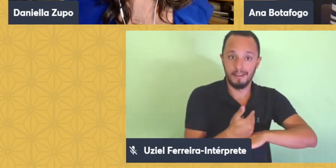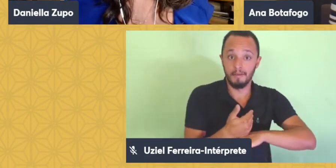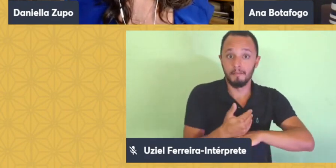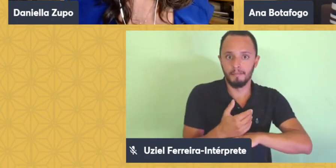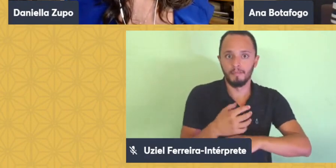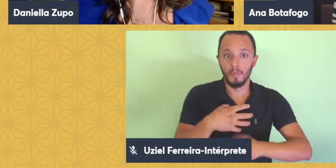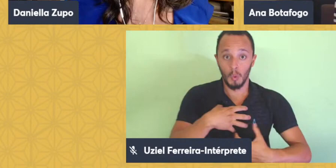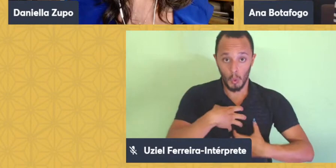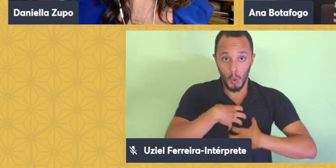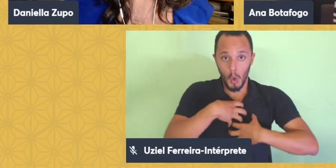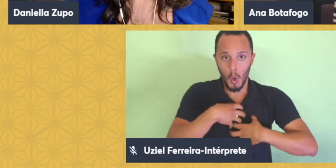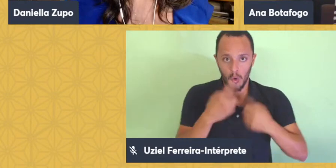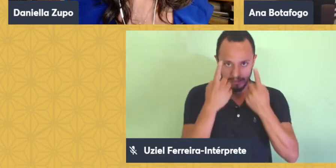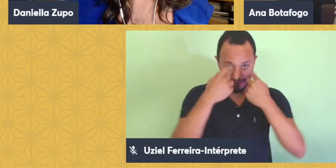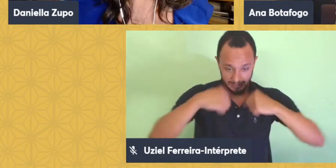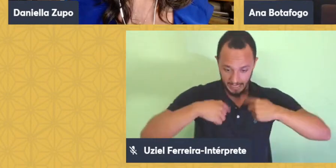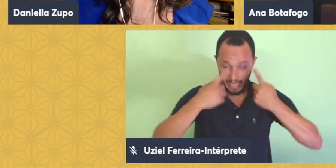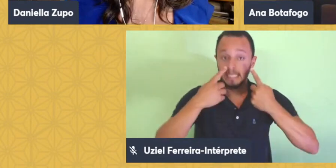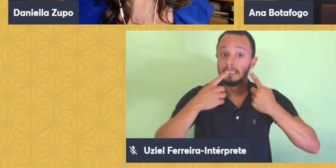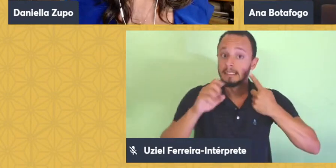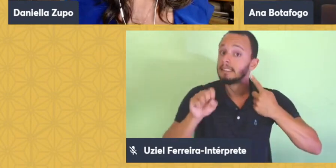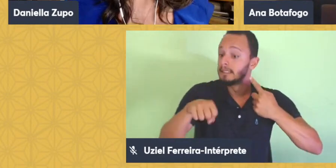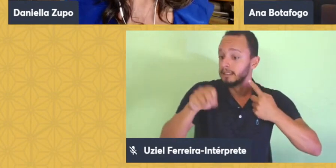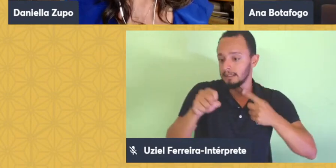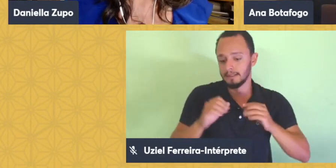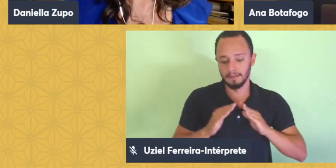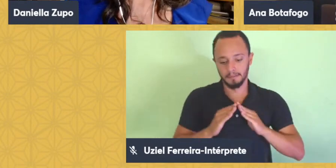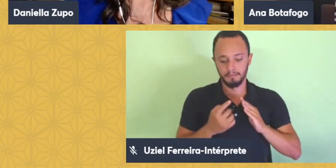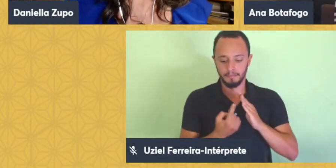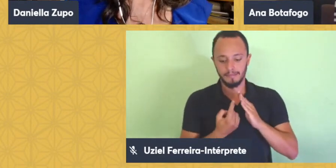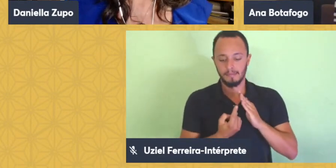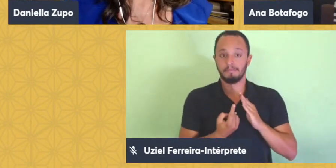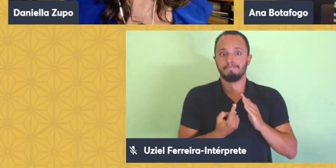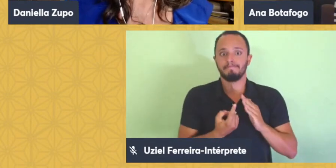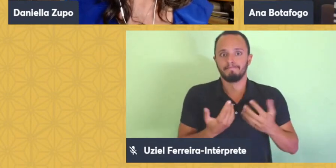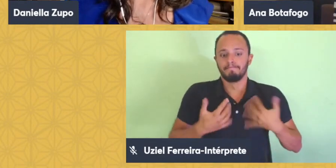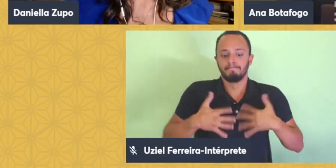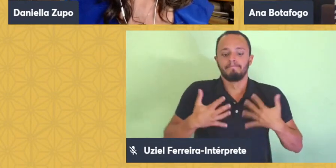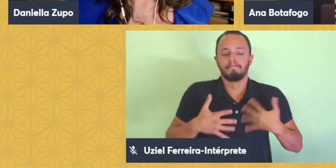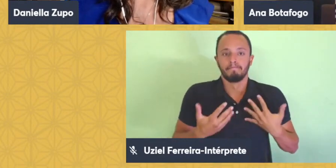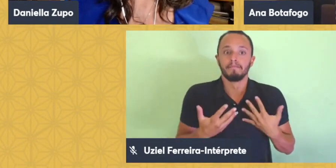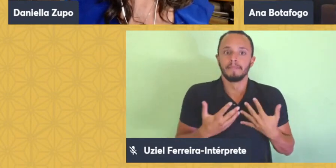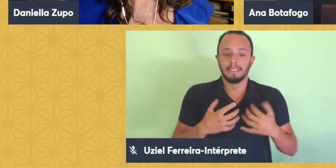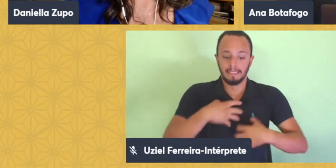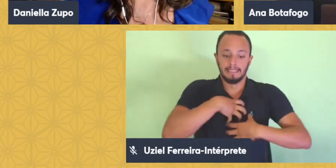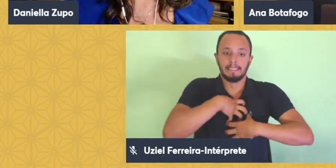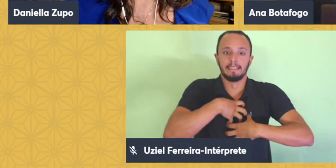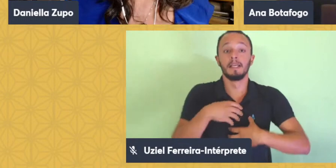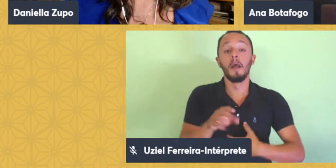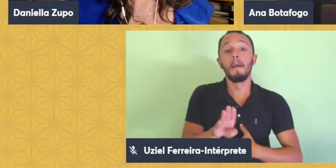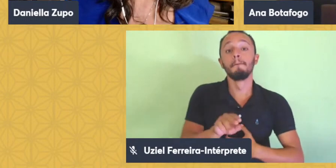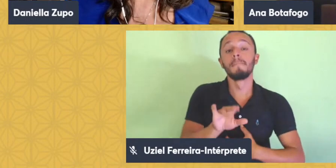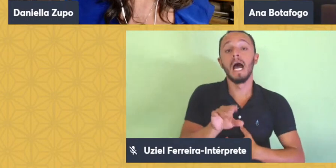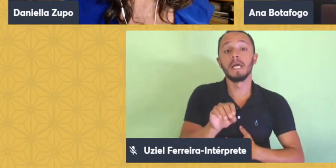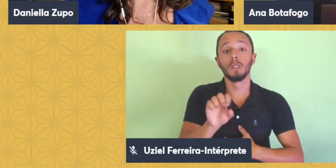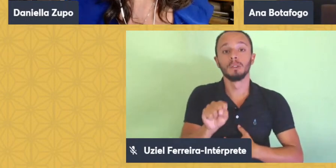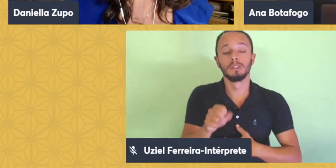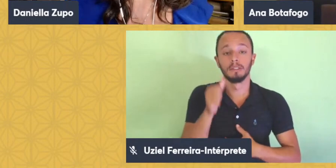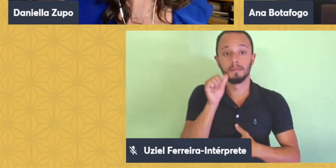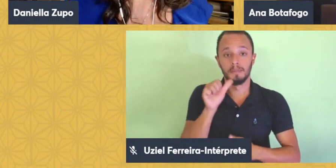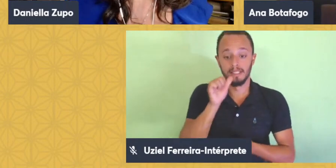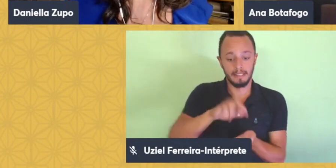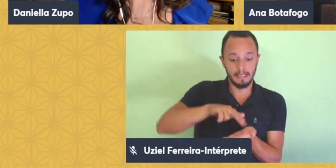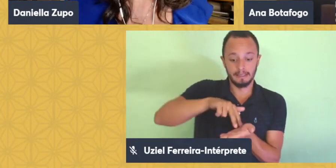Sim somos todos humanos e Como disse ah ah Bayeux ela disse não